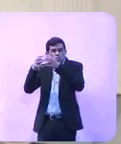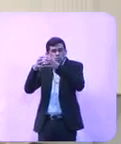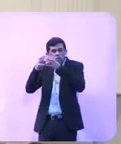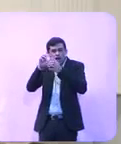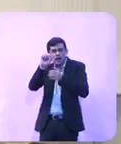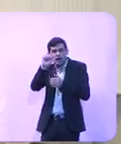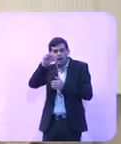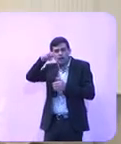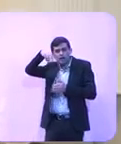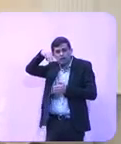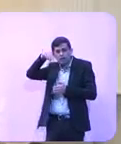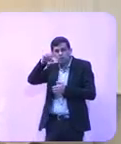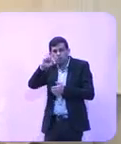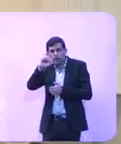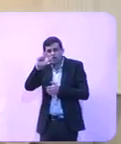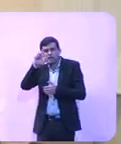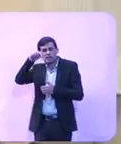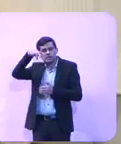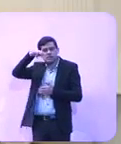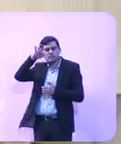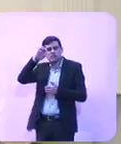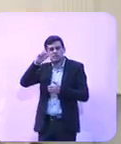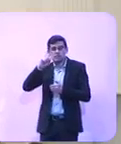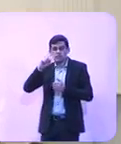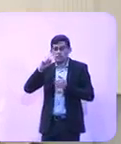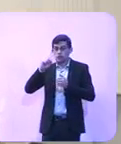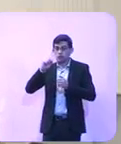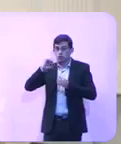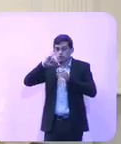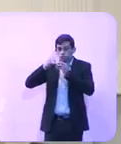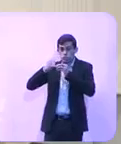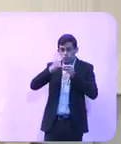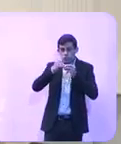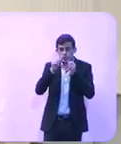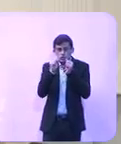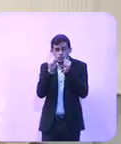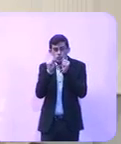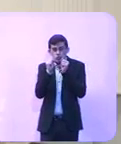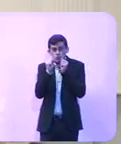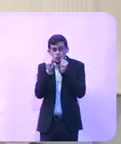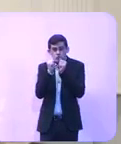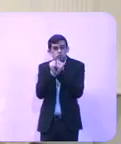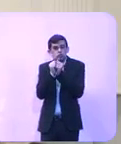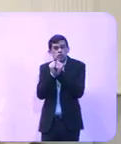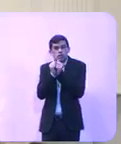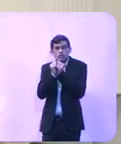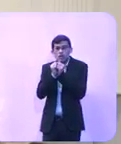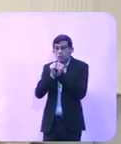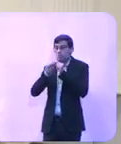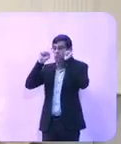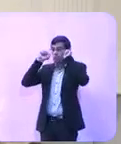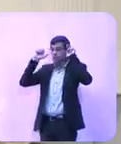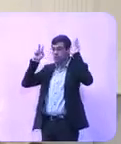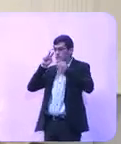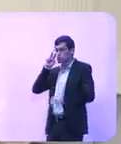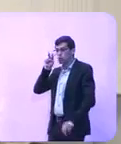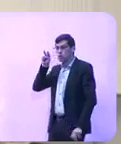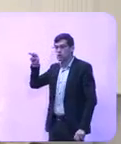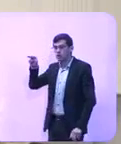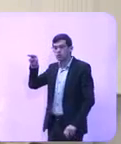onde Josué estava na batalha e Moisés estava olhando do alto, não